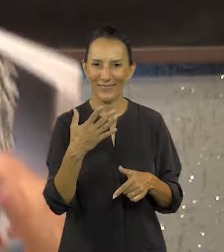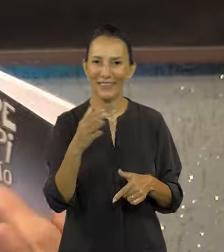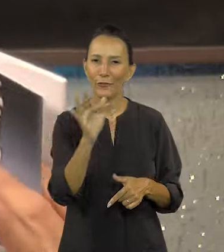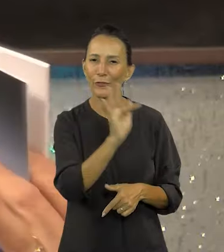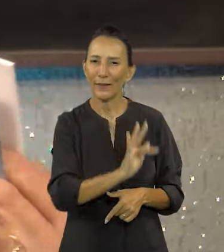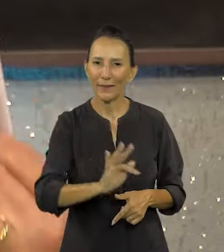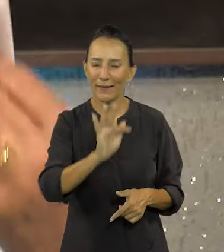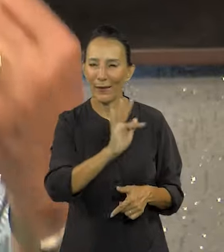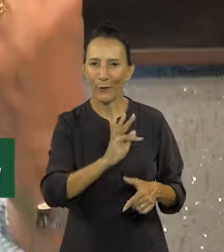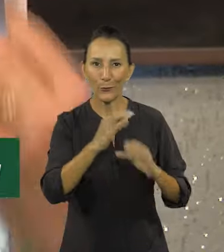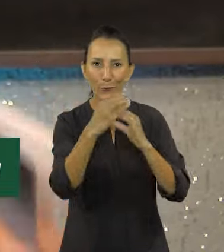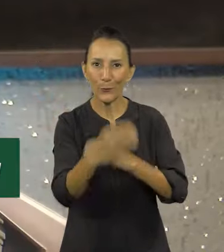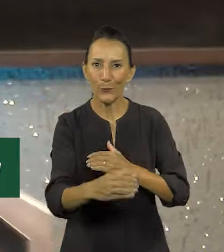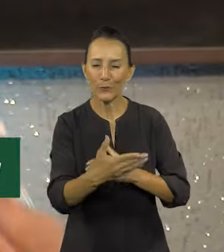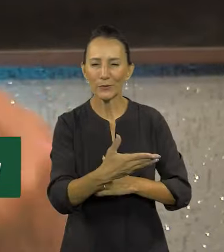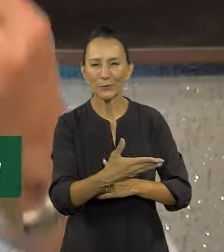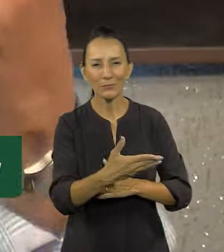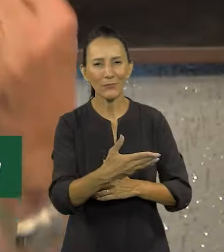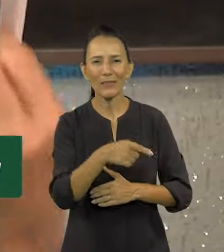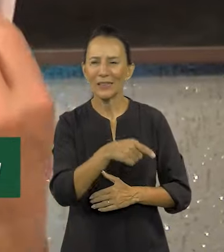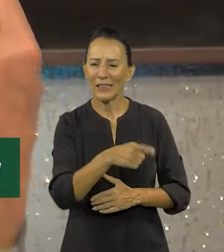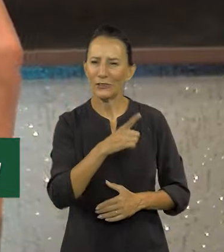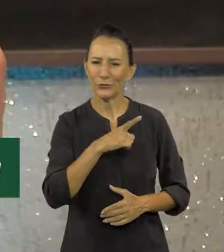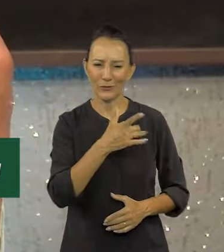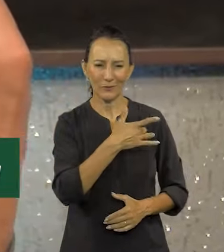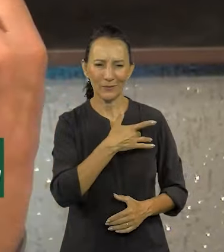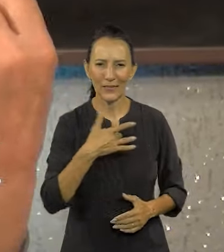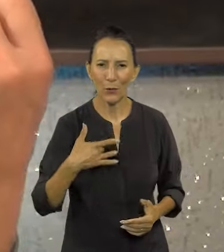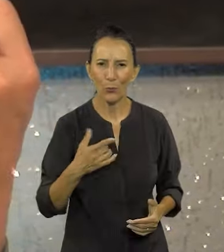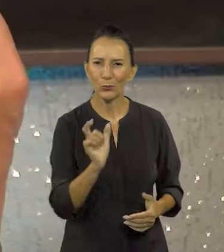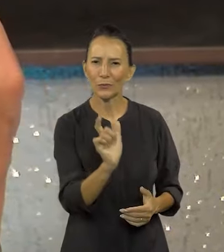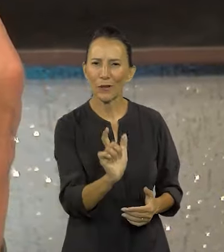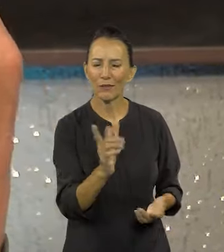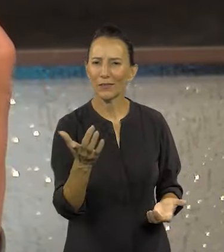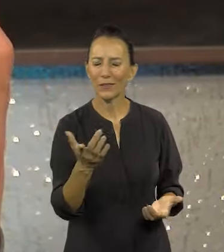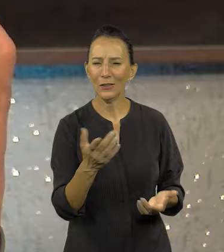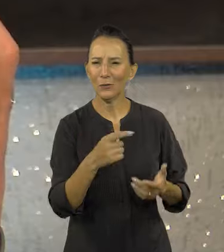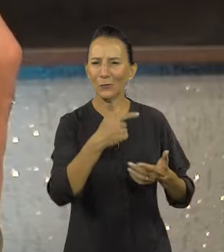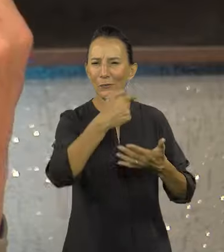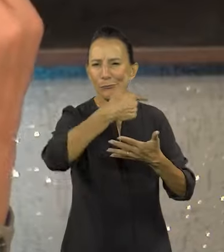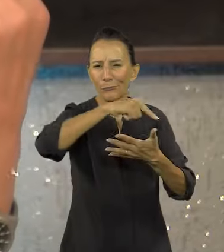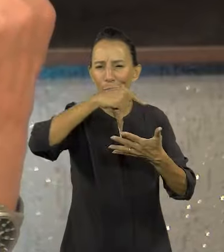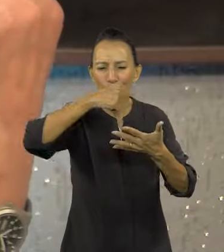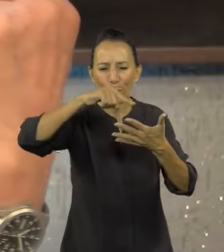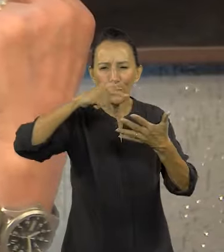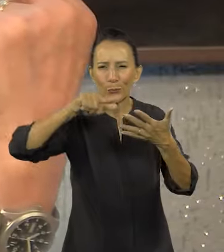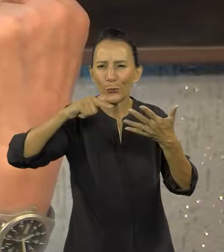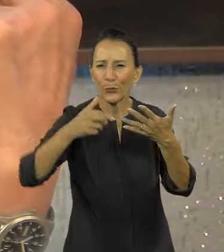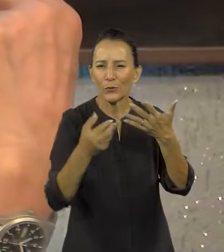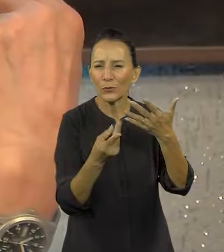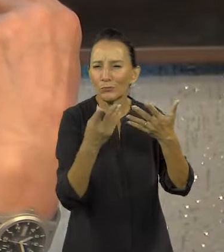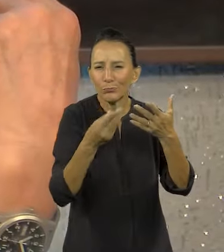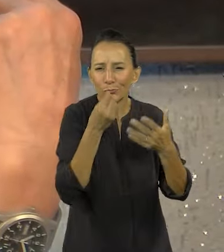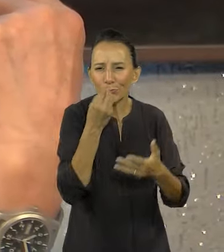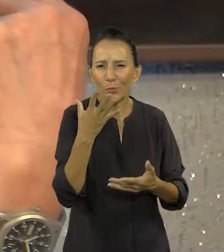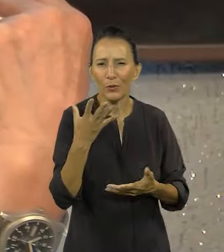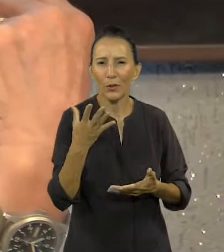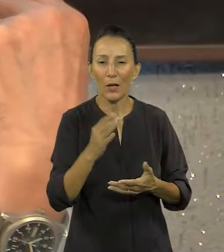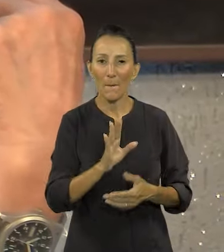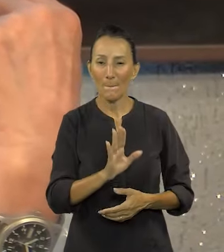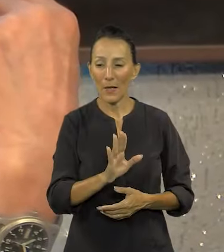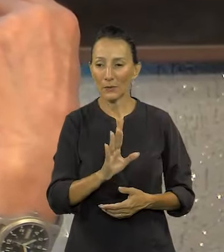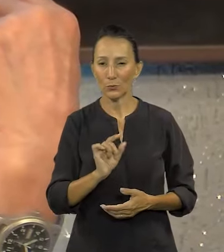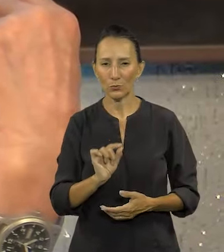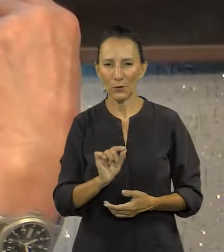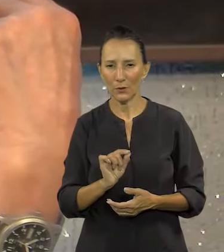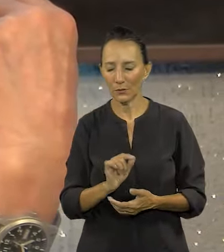solidez é a segurança é um plano de e uma série de outros benefícios Então esse texto olha não é